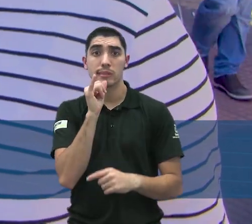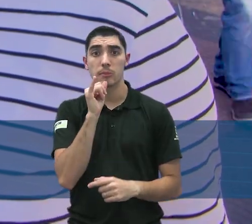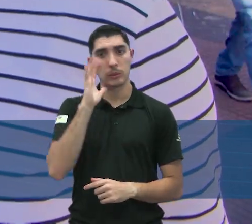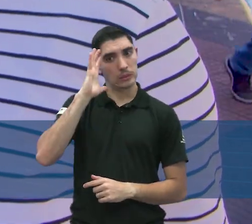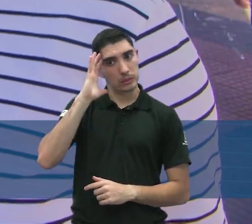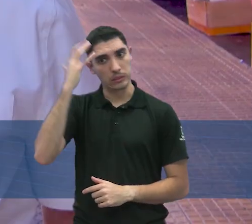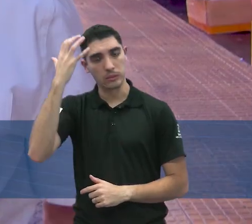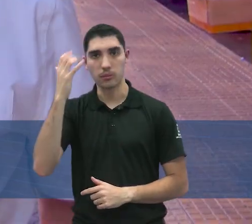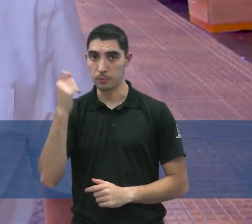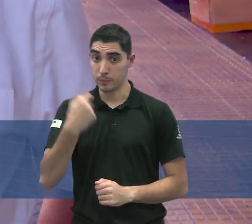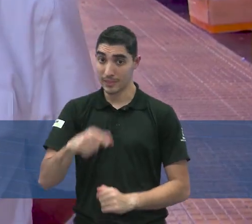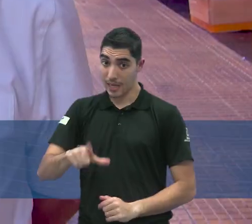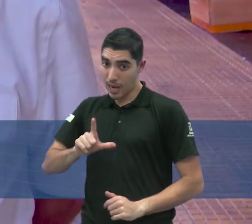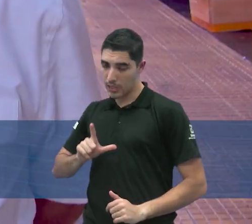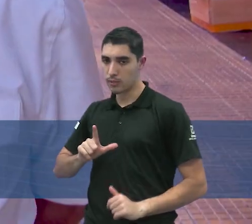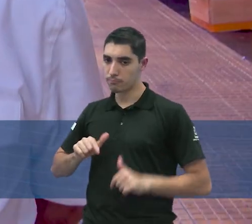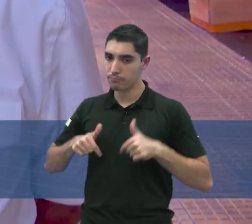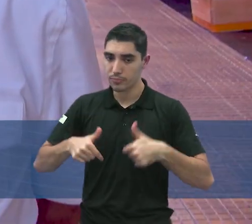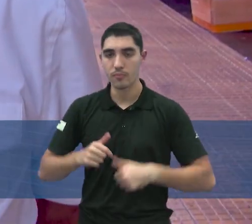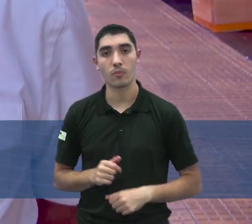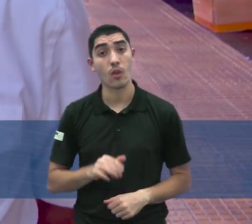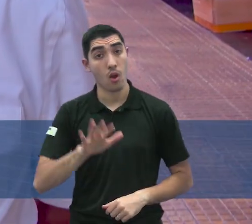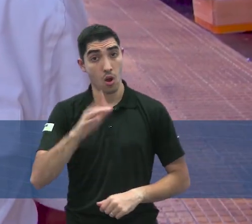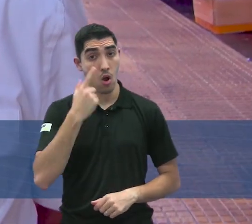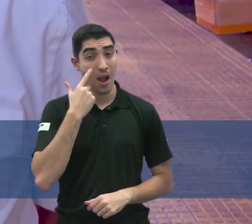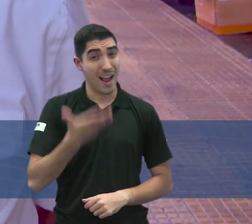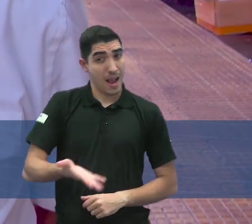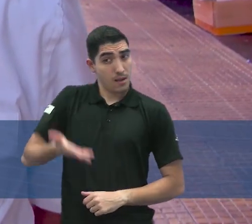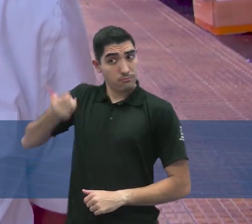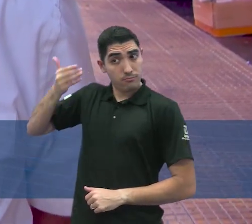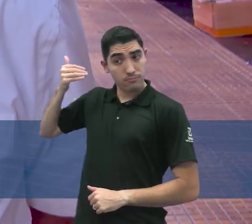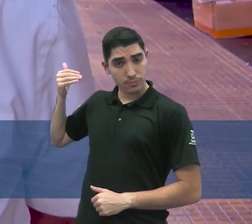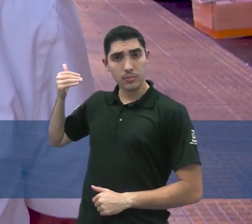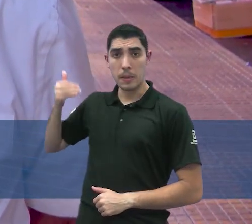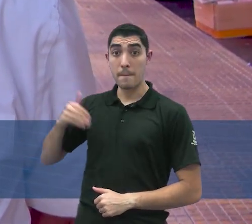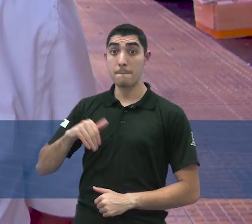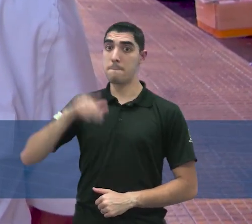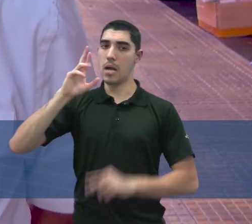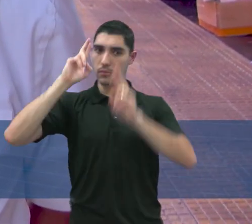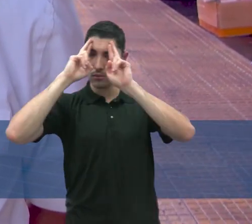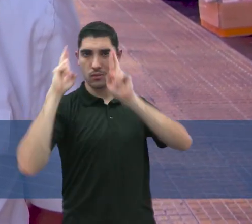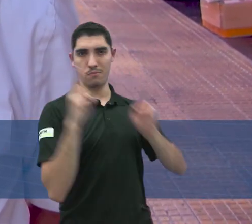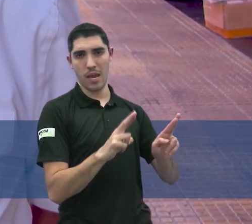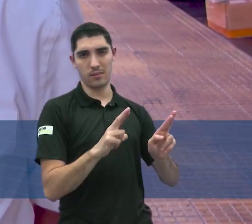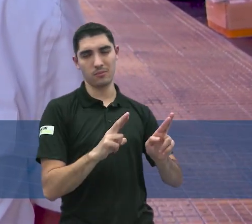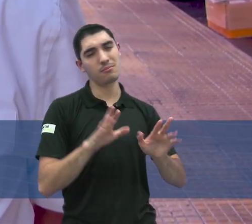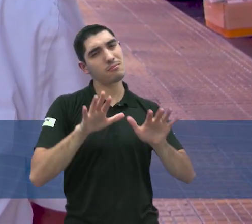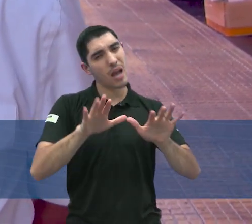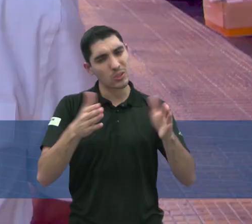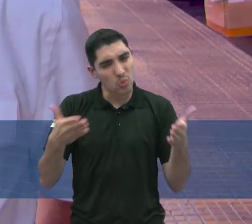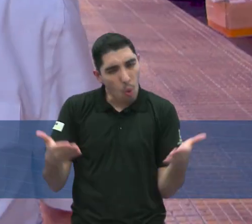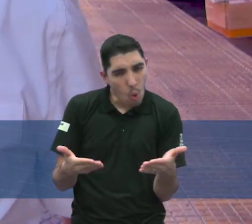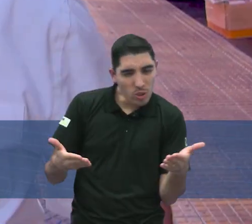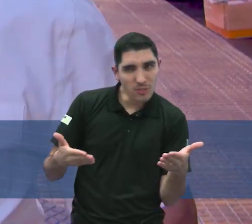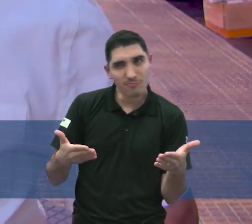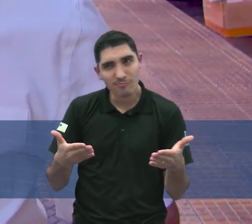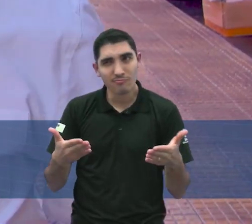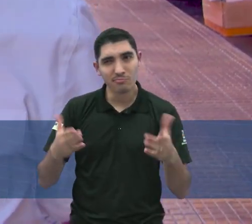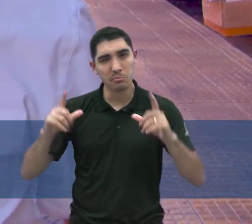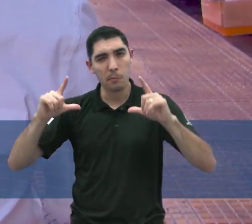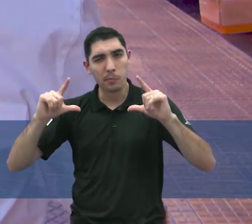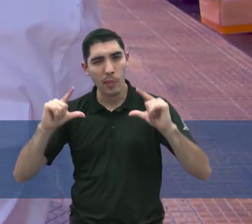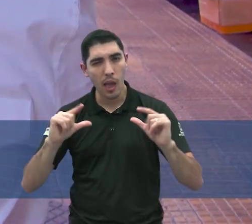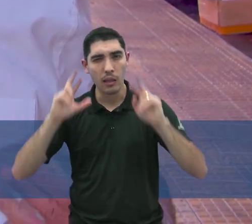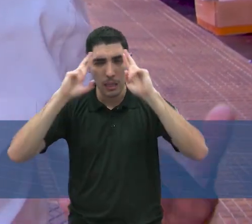bem pensado. Olha, antigamente o Brasil era bem mais respeitado que hoje. Hoje, devido aos fatos, tudo que está acontecendo, esse movimento,